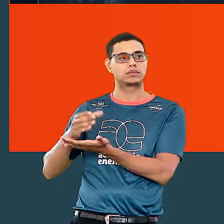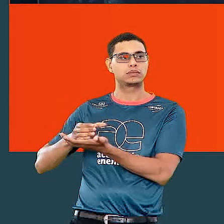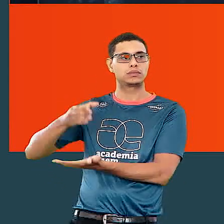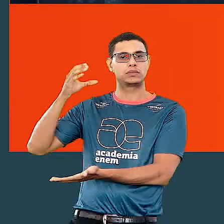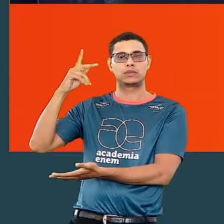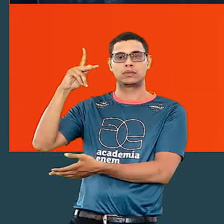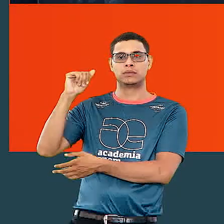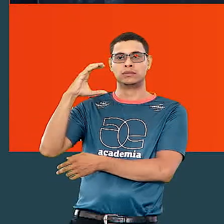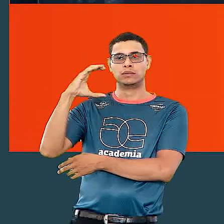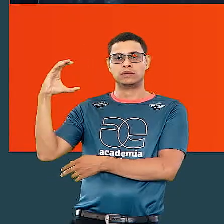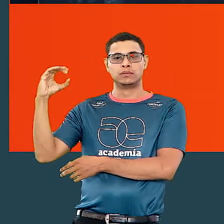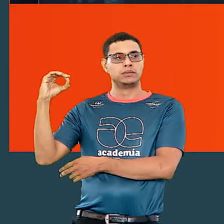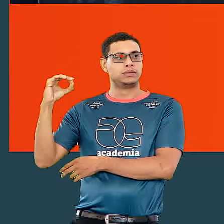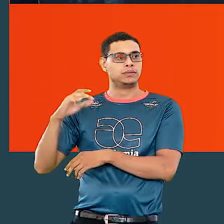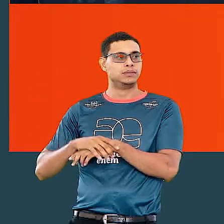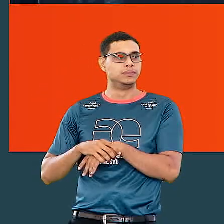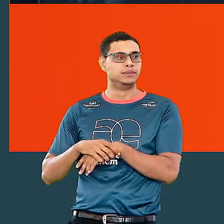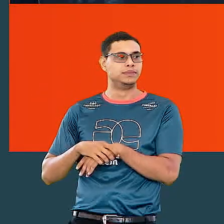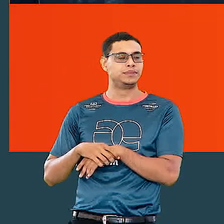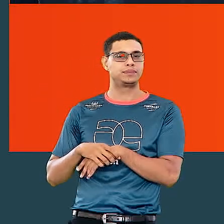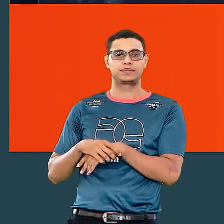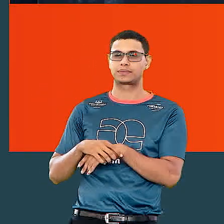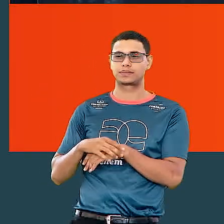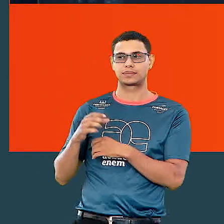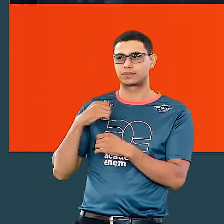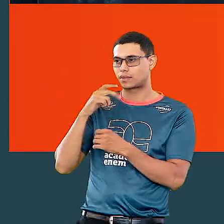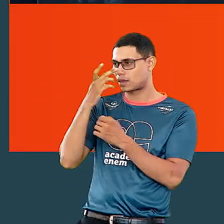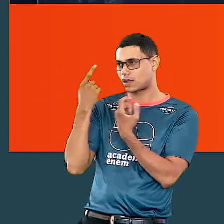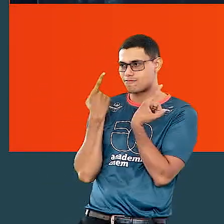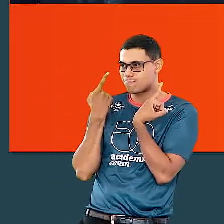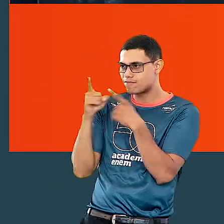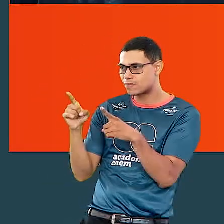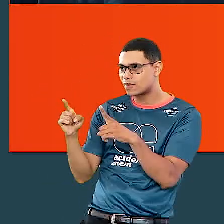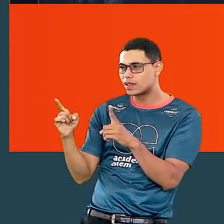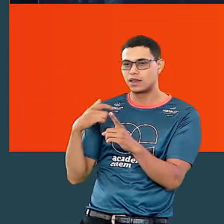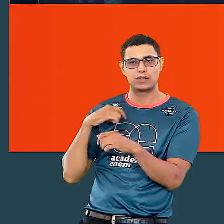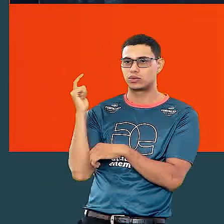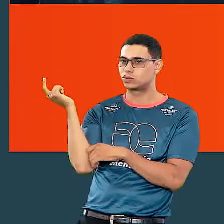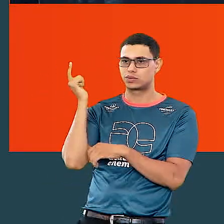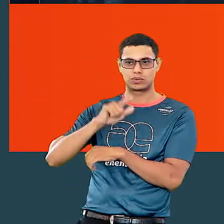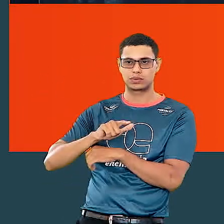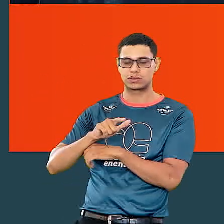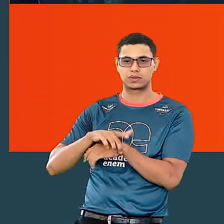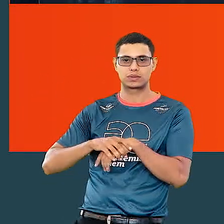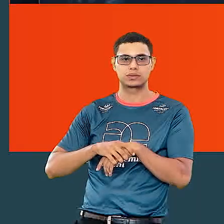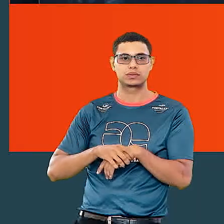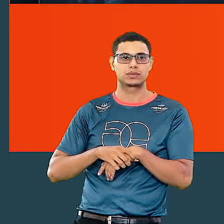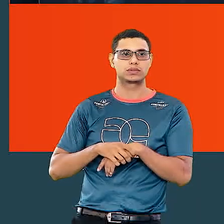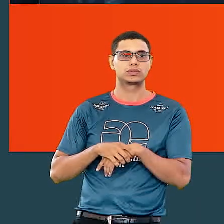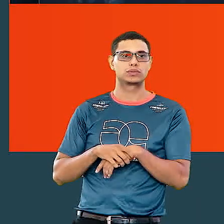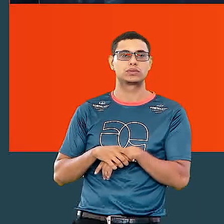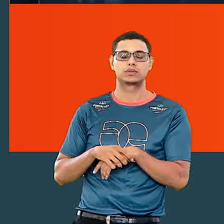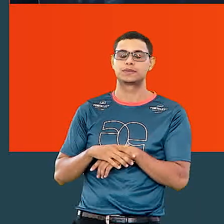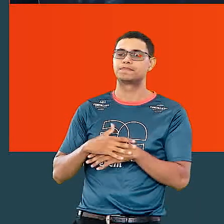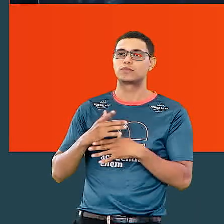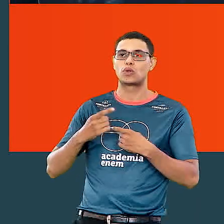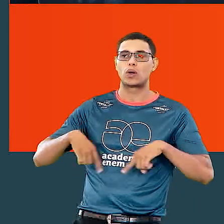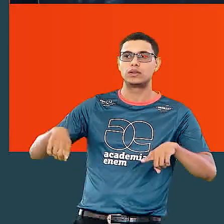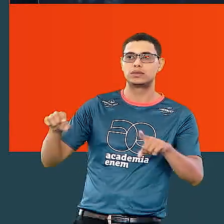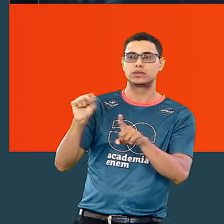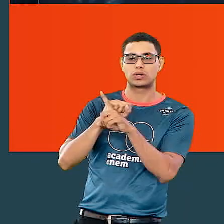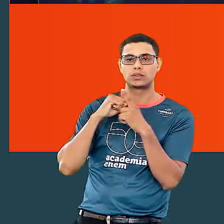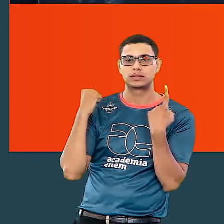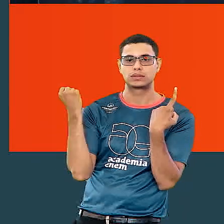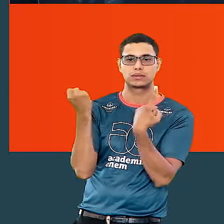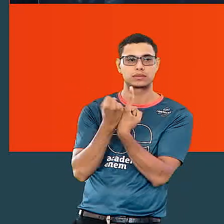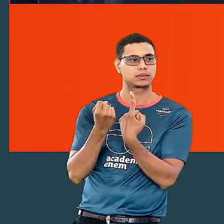Paco. Eu tenho uma cruzada aberta contra ela, porque eu não consigo conceber que nós, enquanto sociedade... Toda